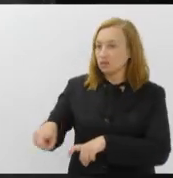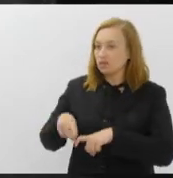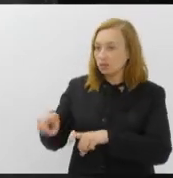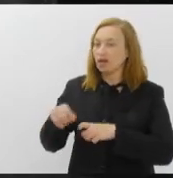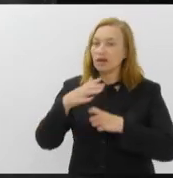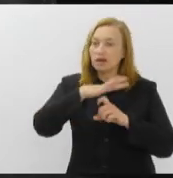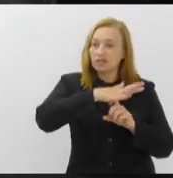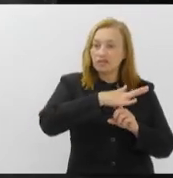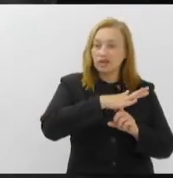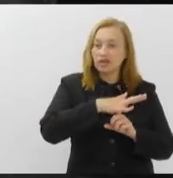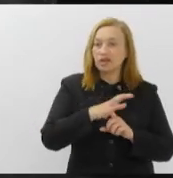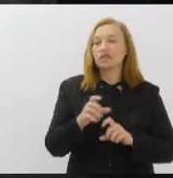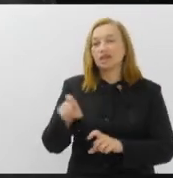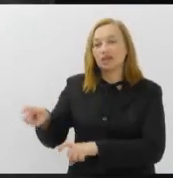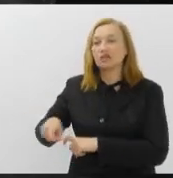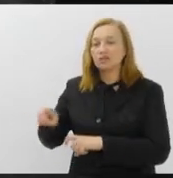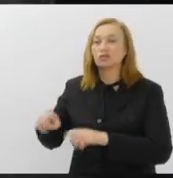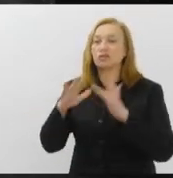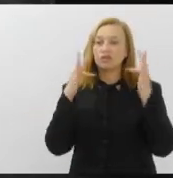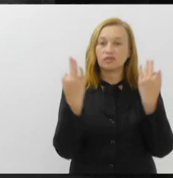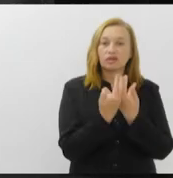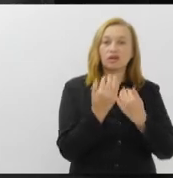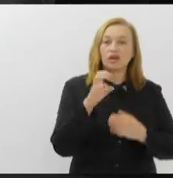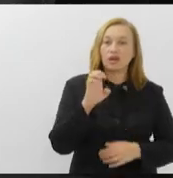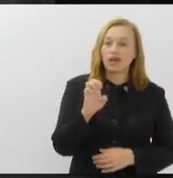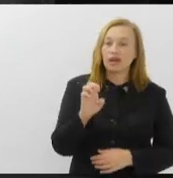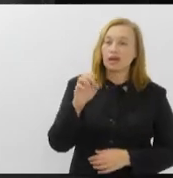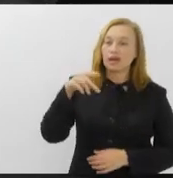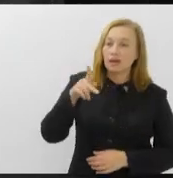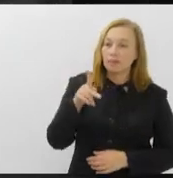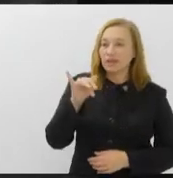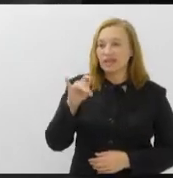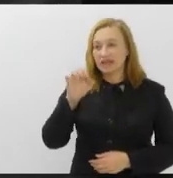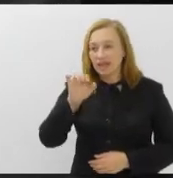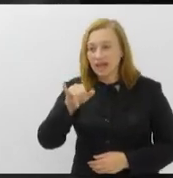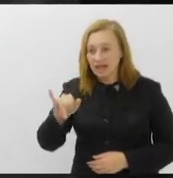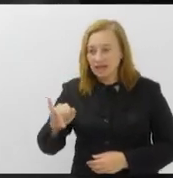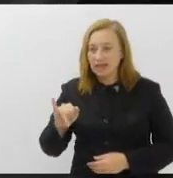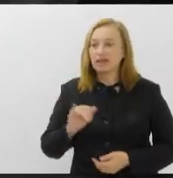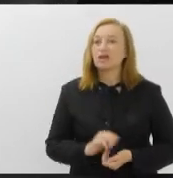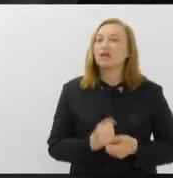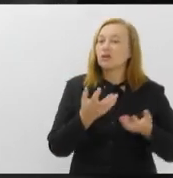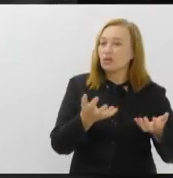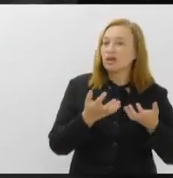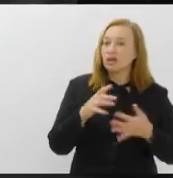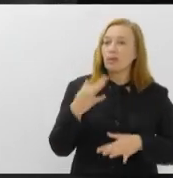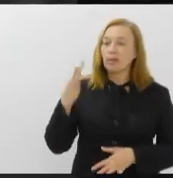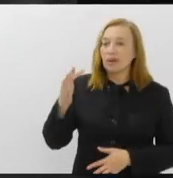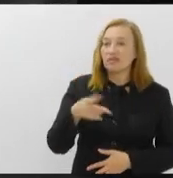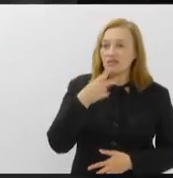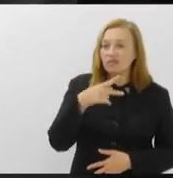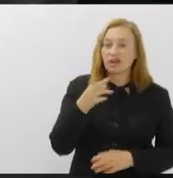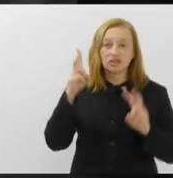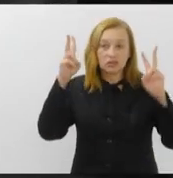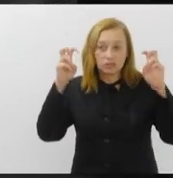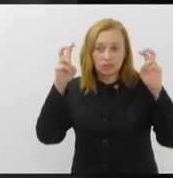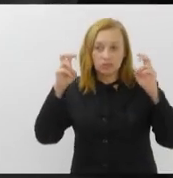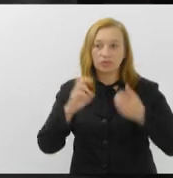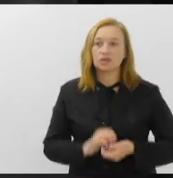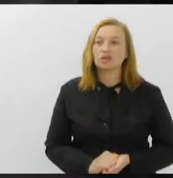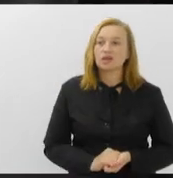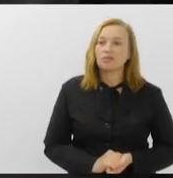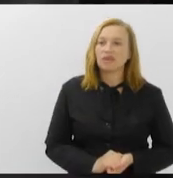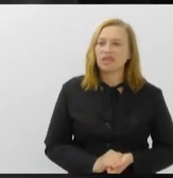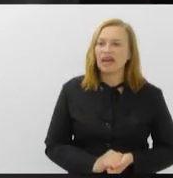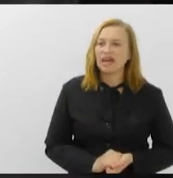agricultura familiar, e PNAE e PAA. Né? Eu queria fazer uma breve fala sobre isso, né? Dizer